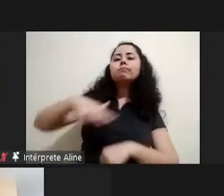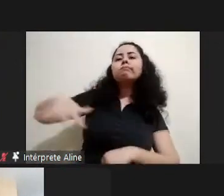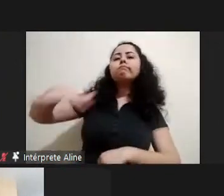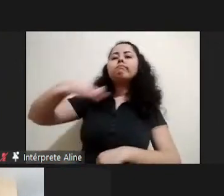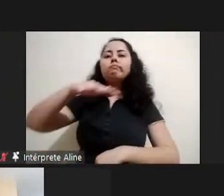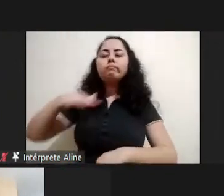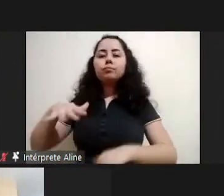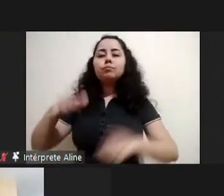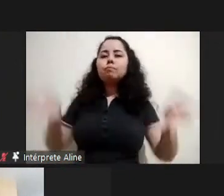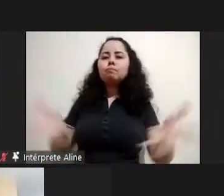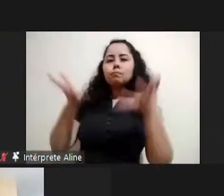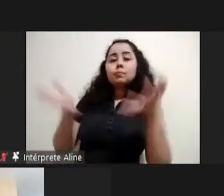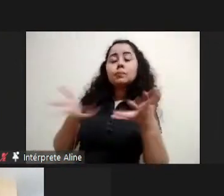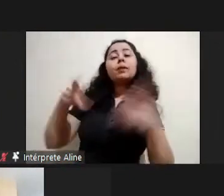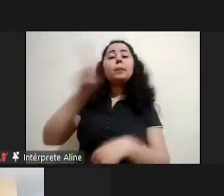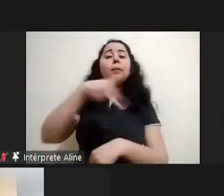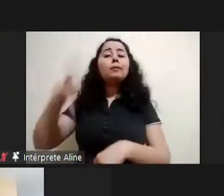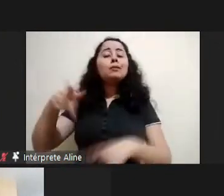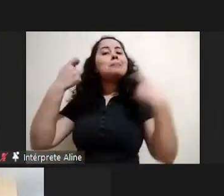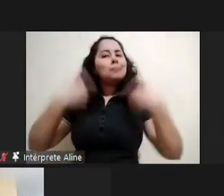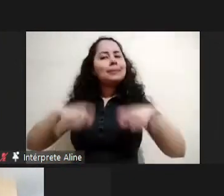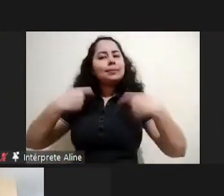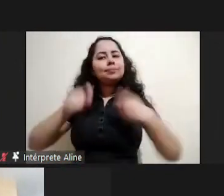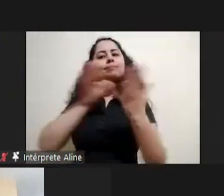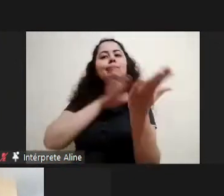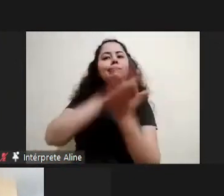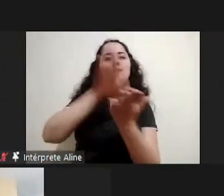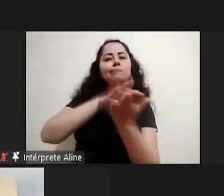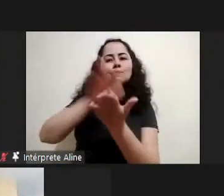docentes realizem publicações junto ao seu corpo docente.